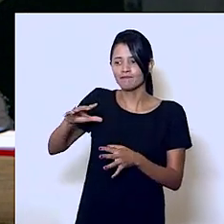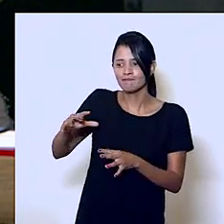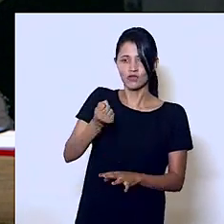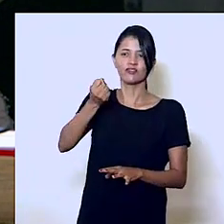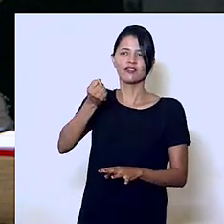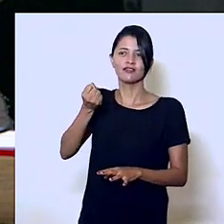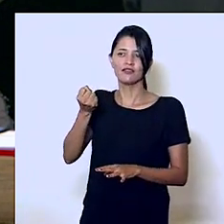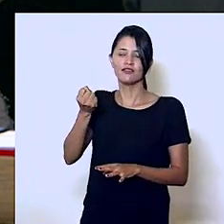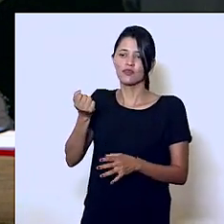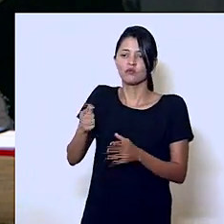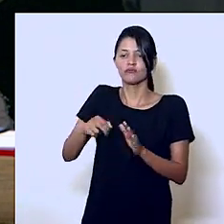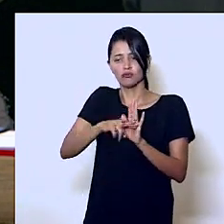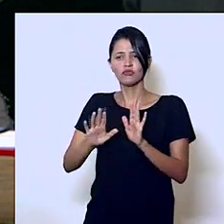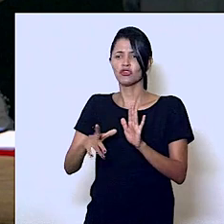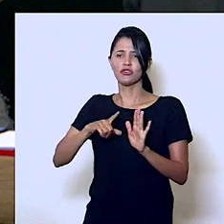existiam, salvo uma,